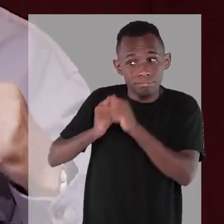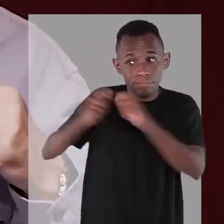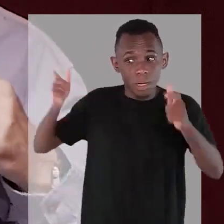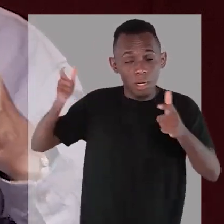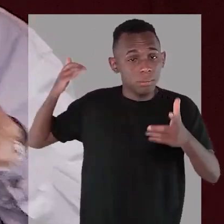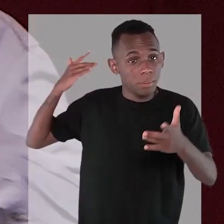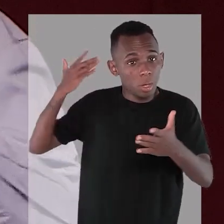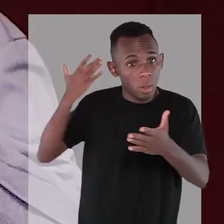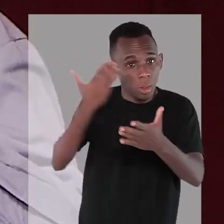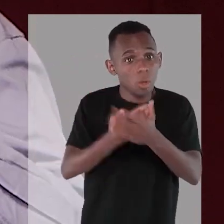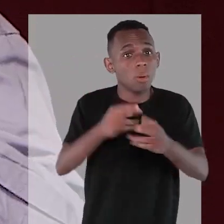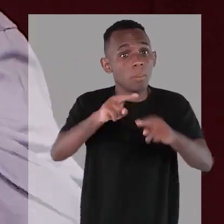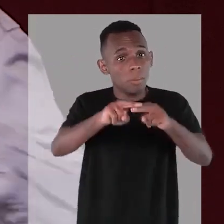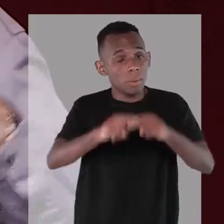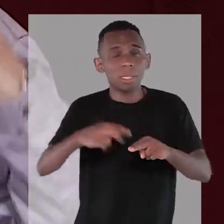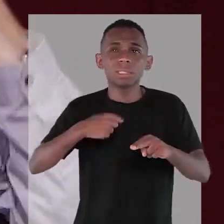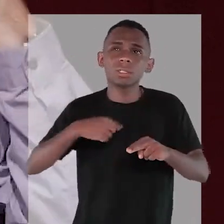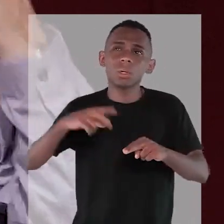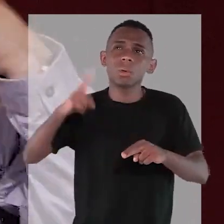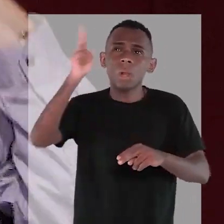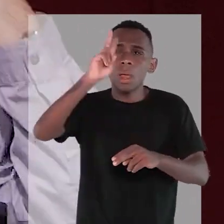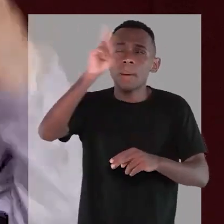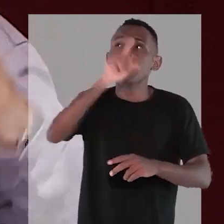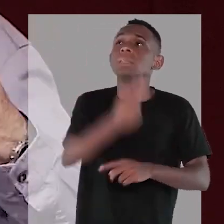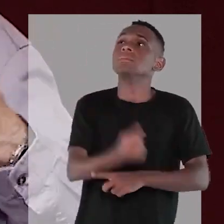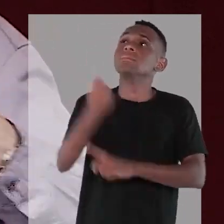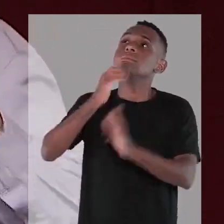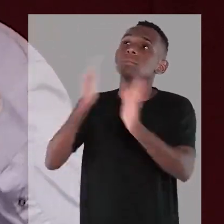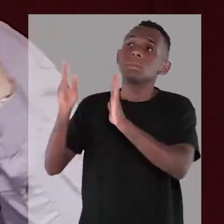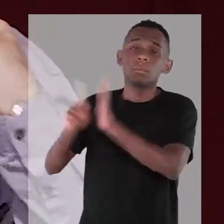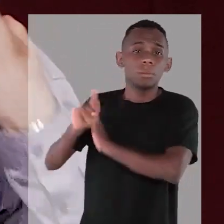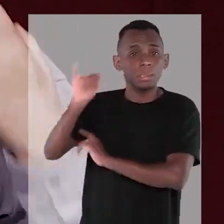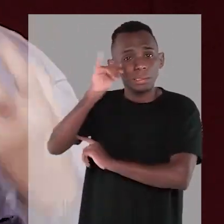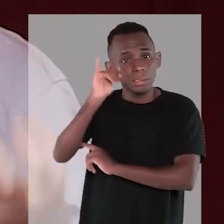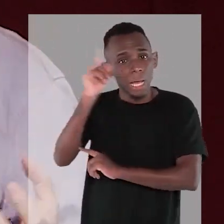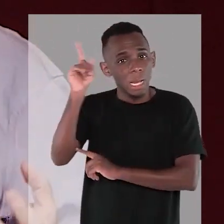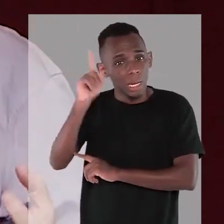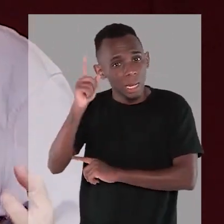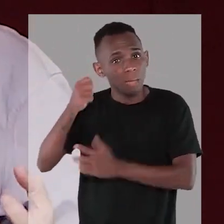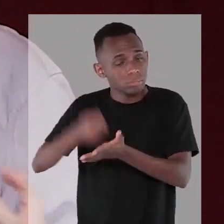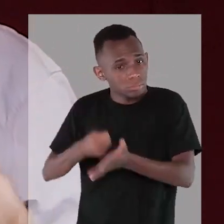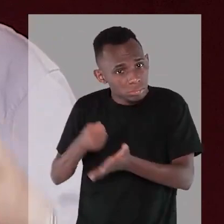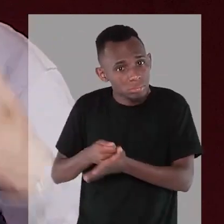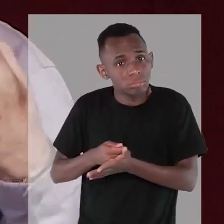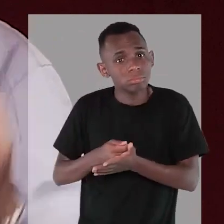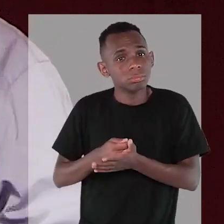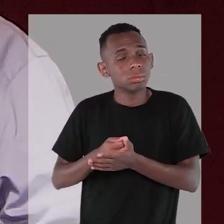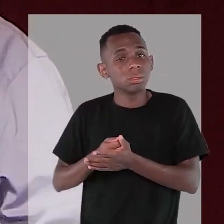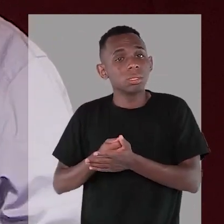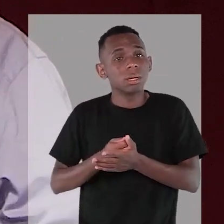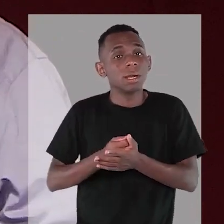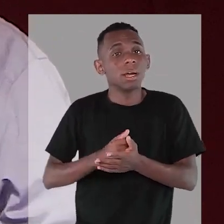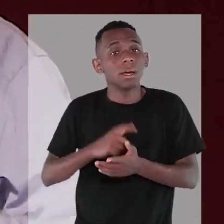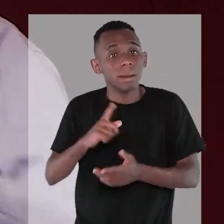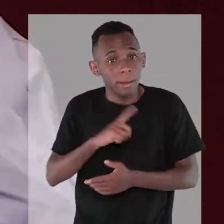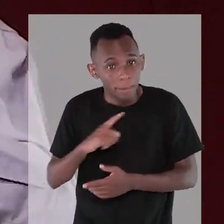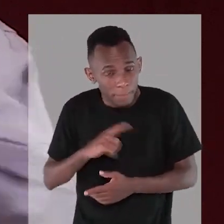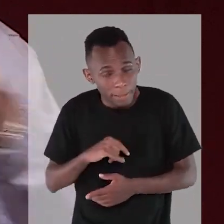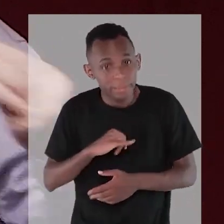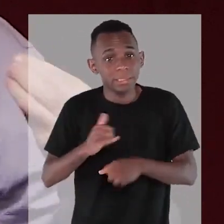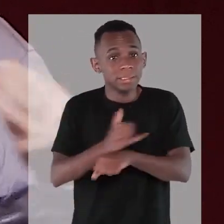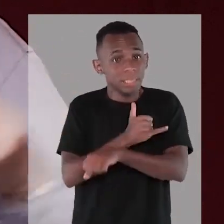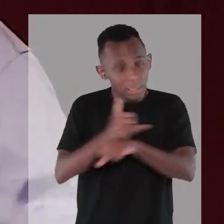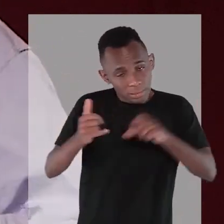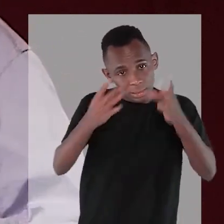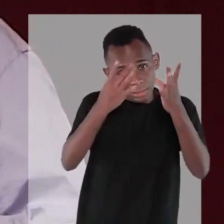eu voltei lá no fascismo italiano, para que eu possa ter ferramentas que não vão responder